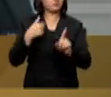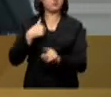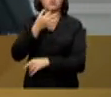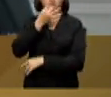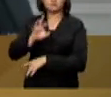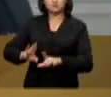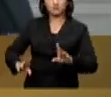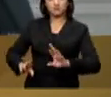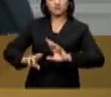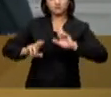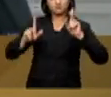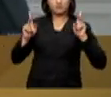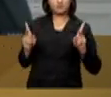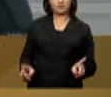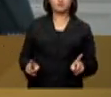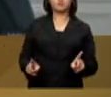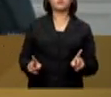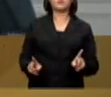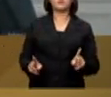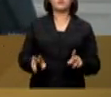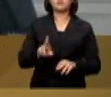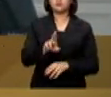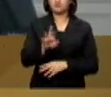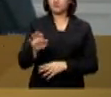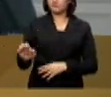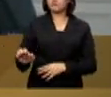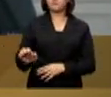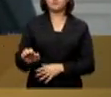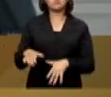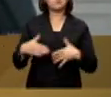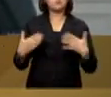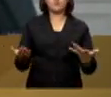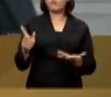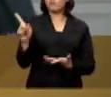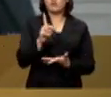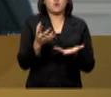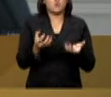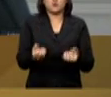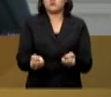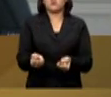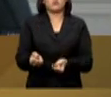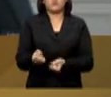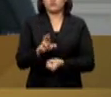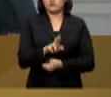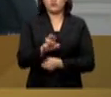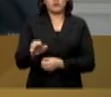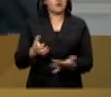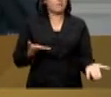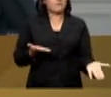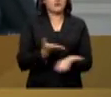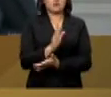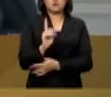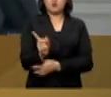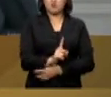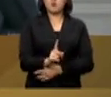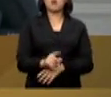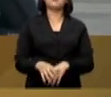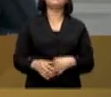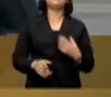no recurso extraordinário para negar provimento ao recurso extraordinário. E quanto ao julgamento da